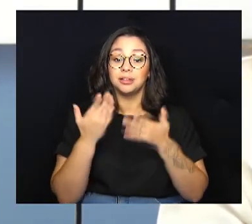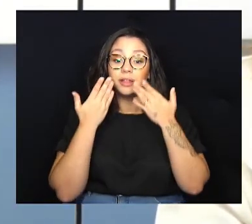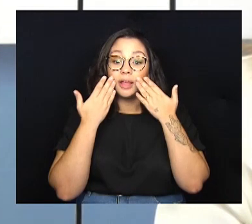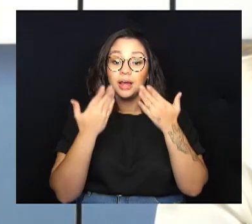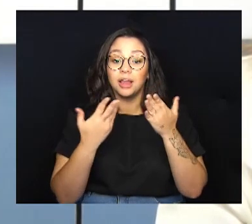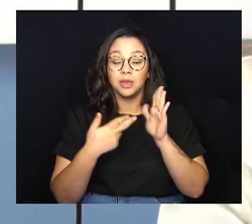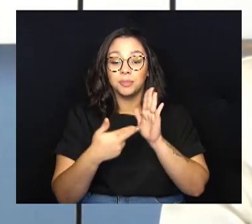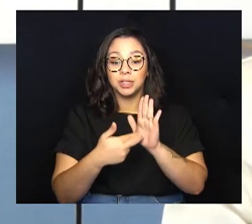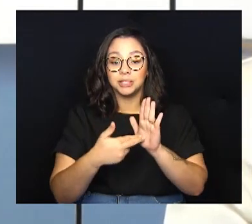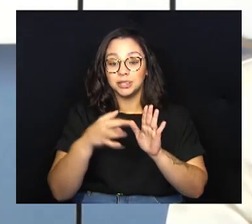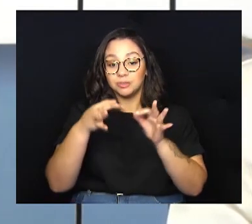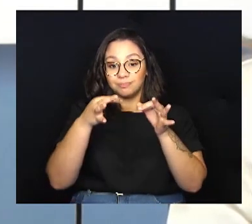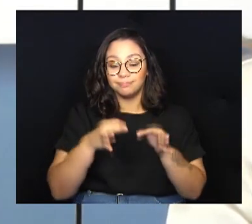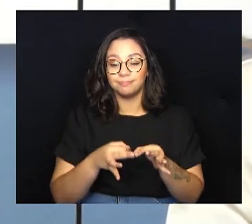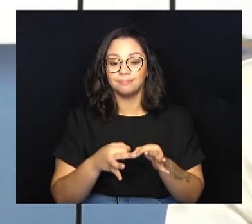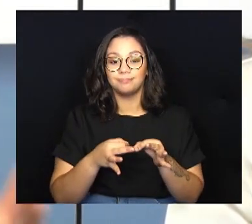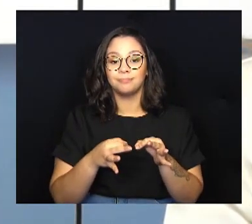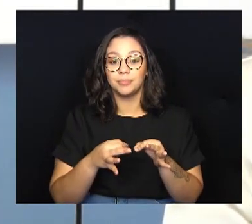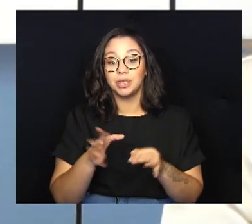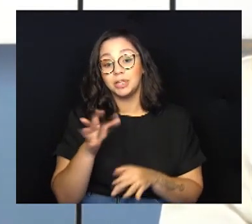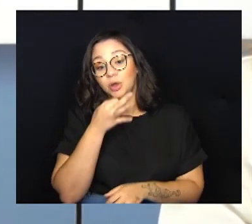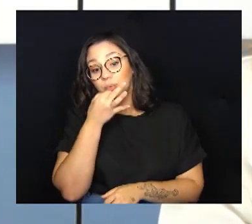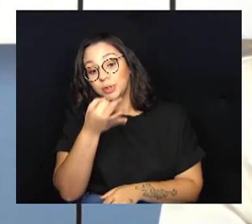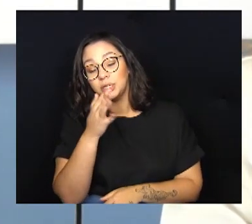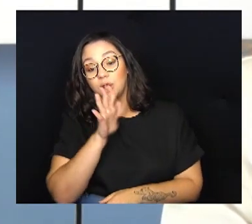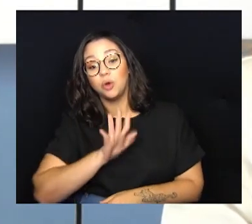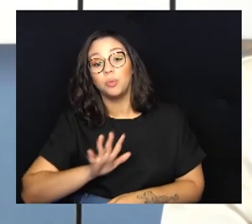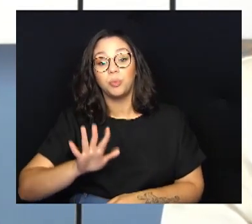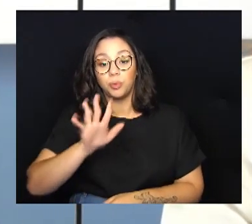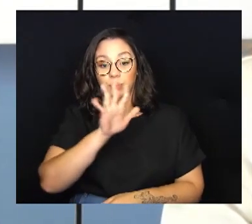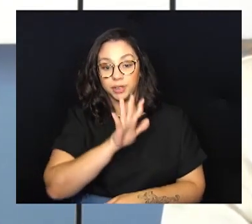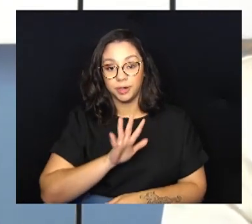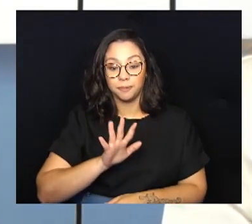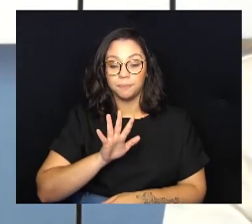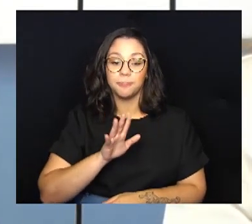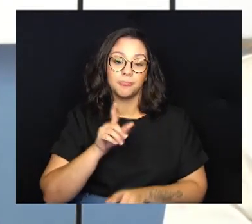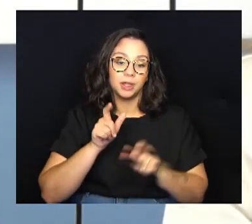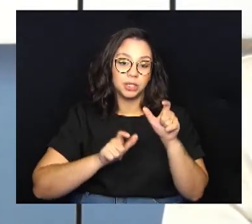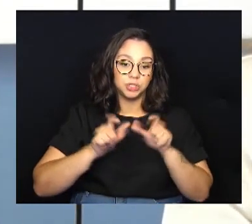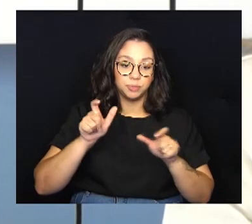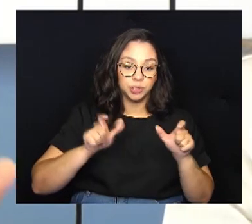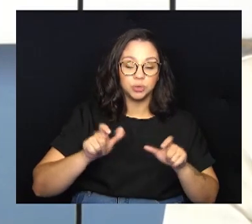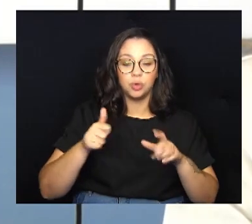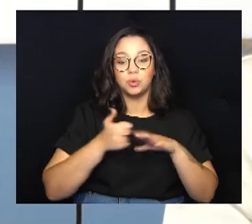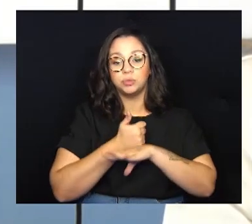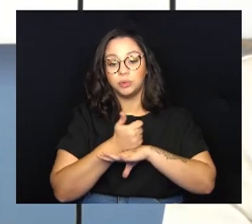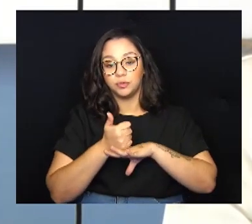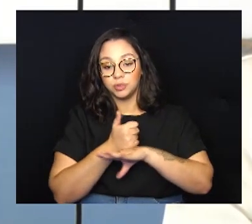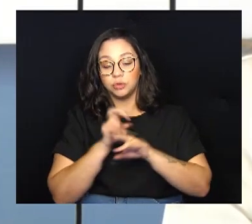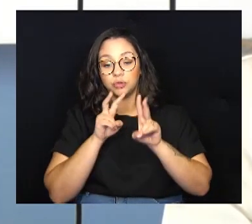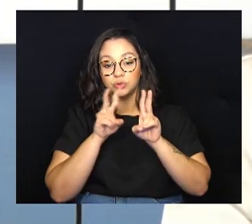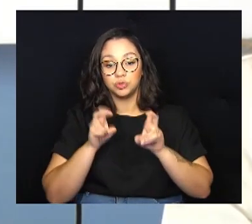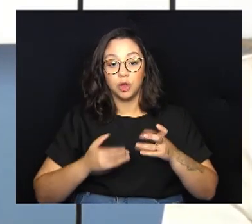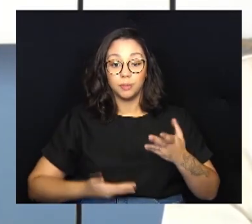de Comunidades Terapêuticas. A gente volta já já com Questão de Ordem. Não saia daí.